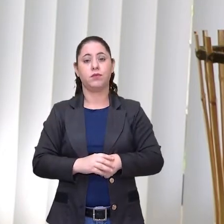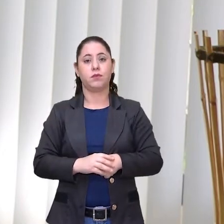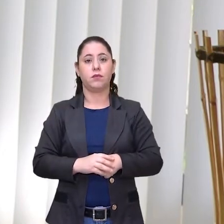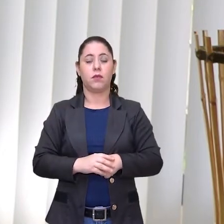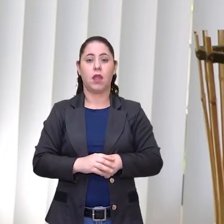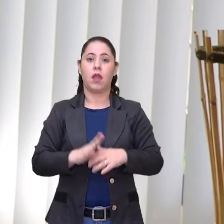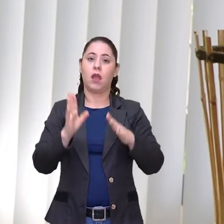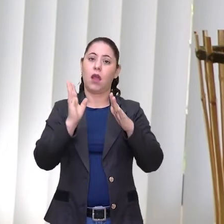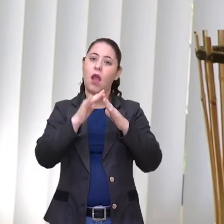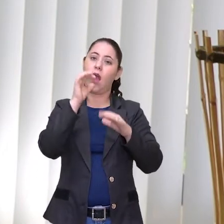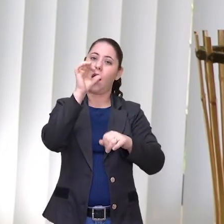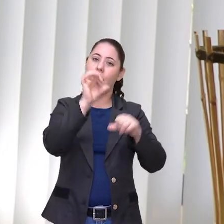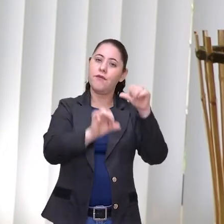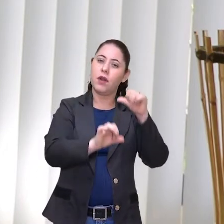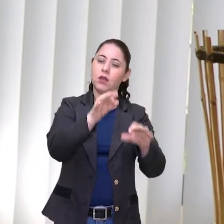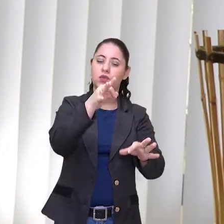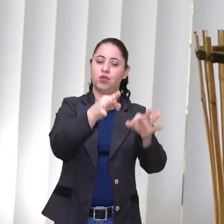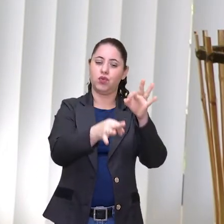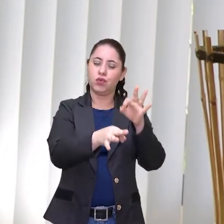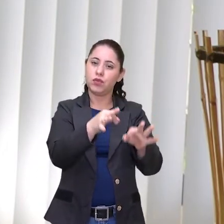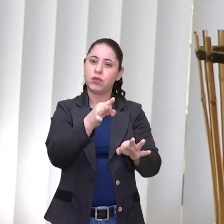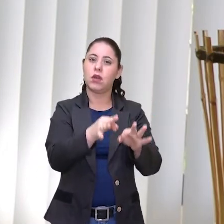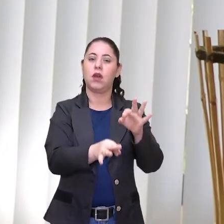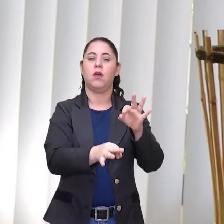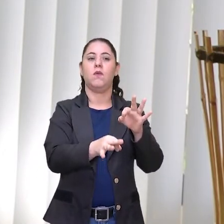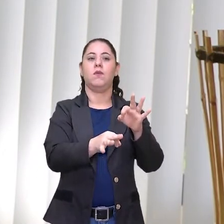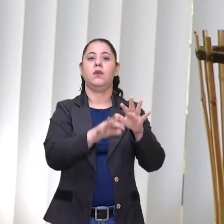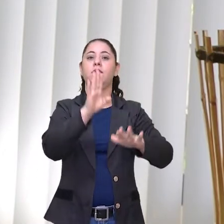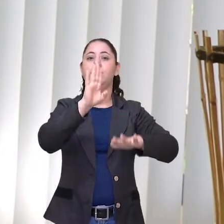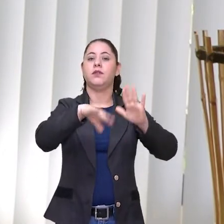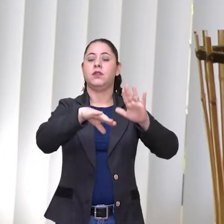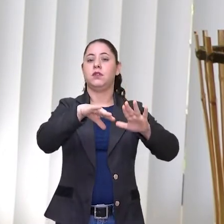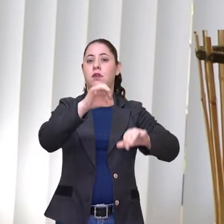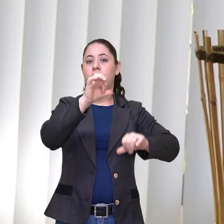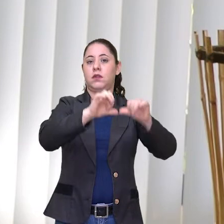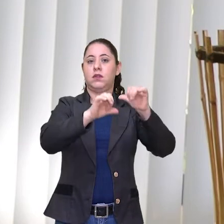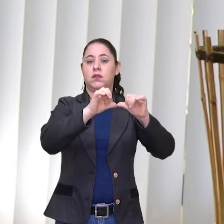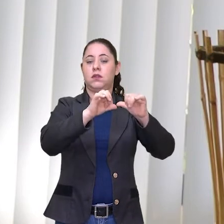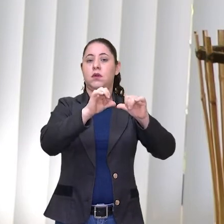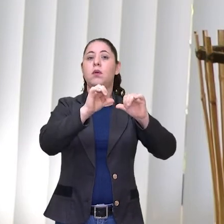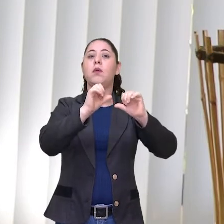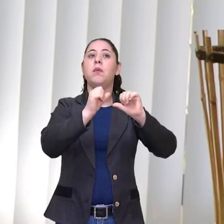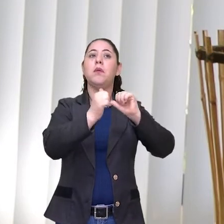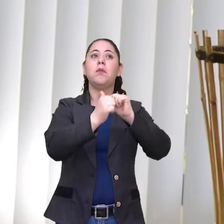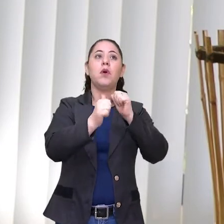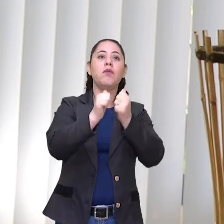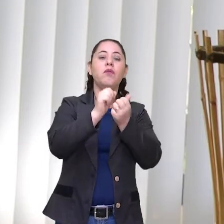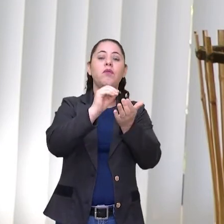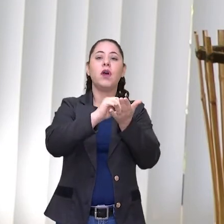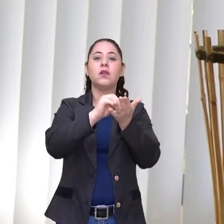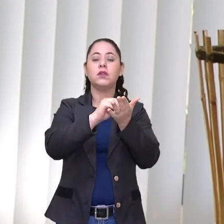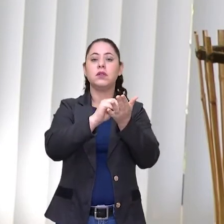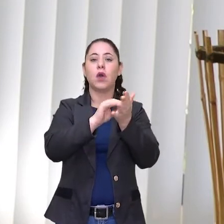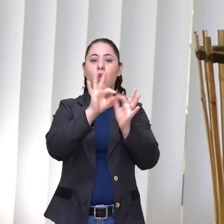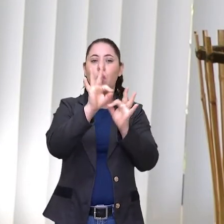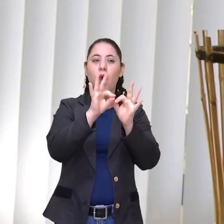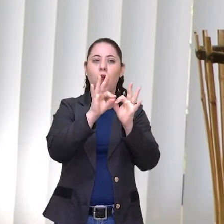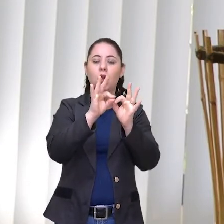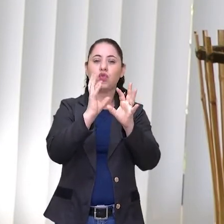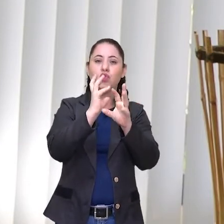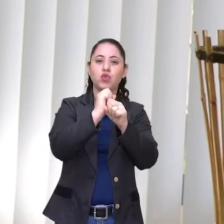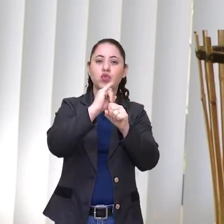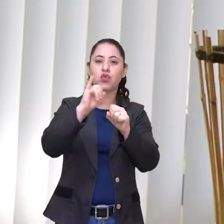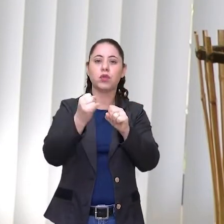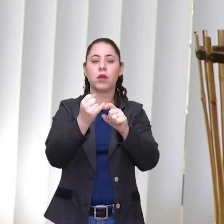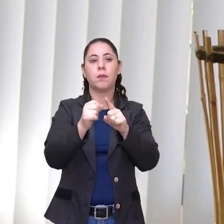comercialização. São bens que passam por avaliação judicial, por vezes essa avaliação pode estar um pouco desatualizada,